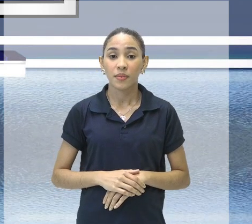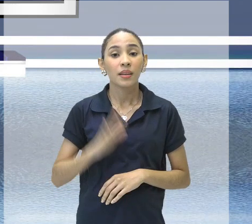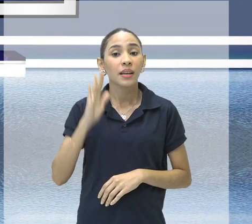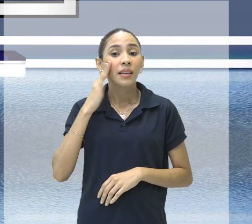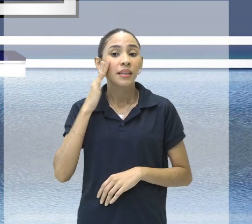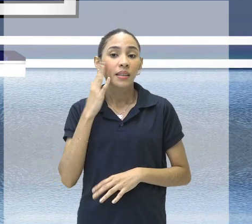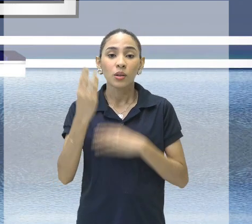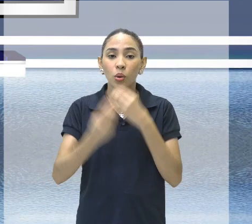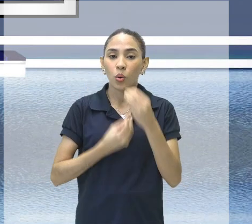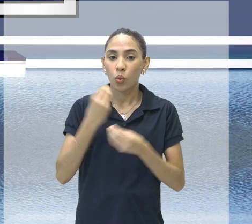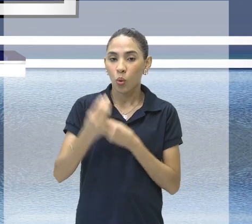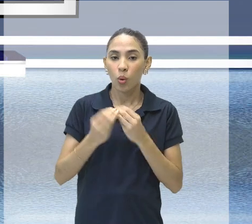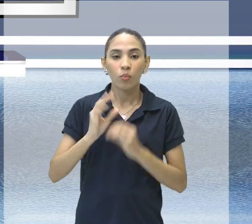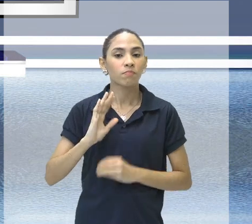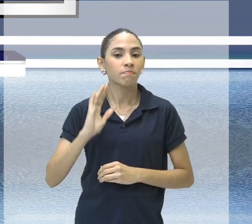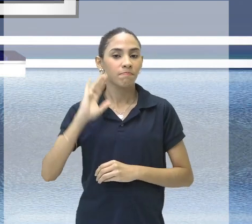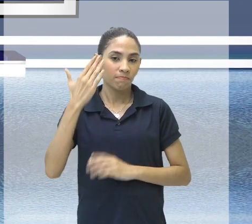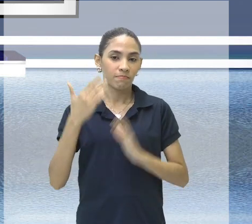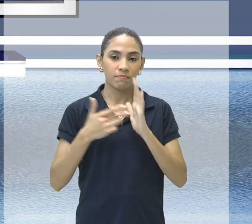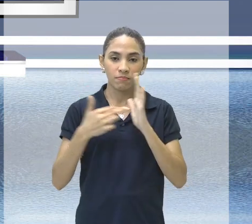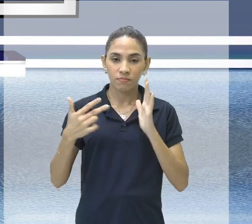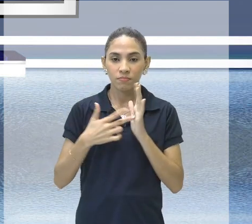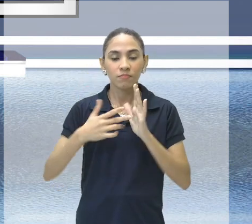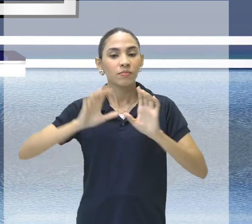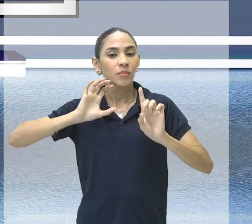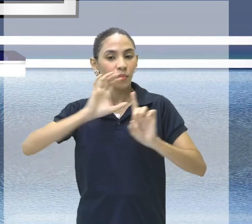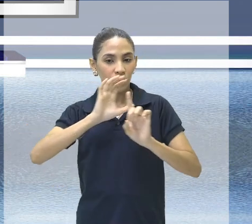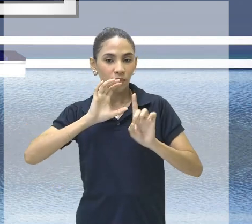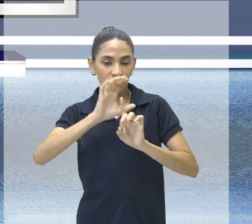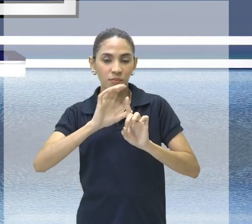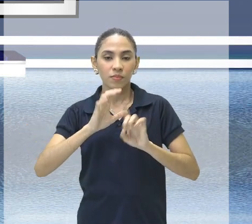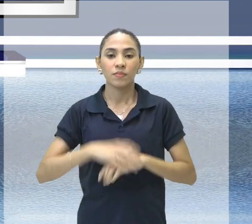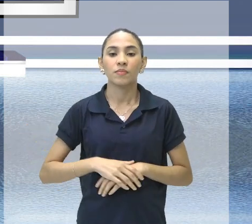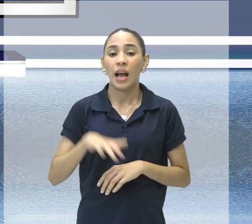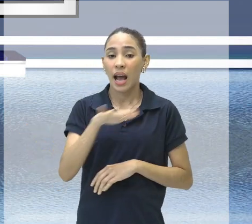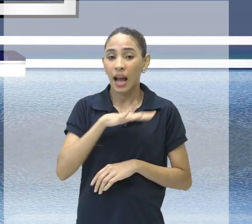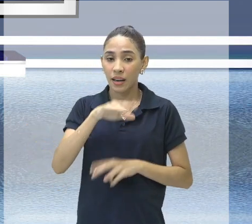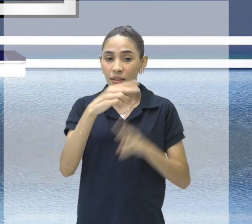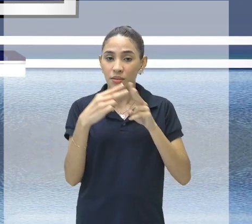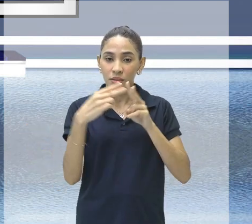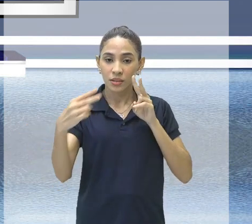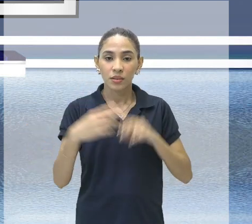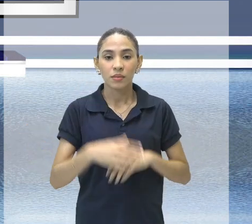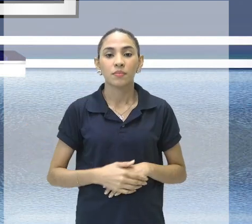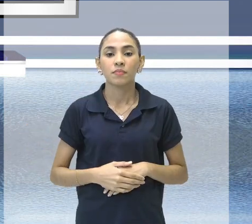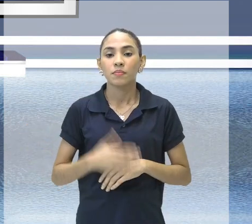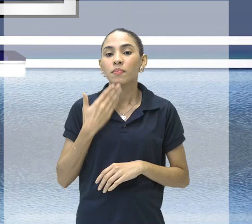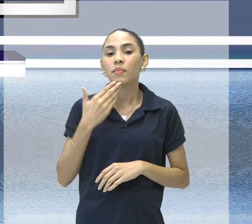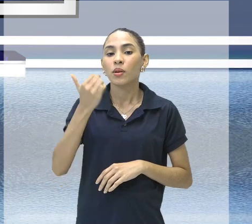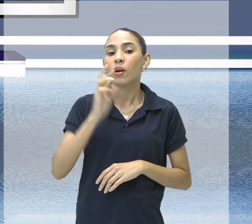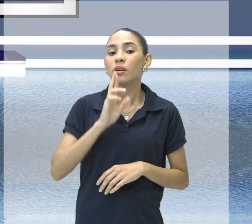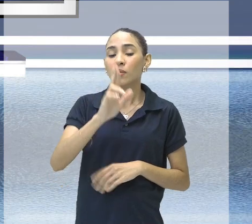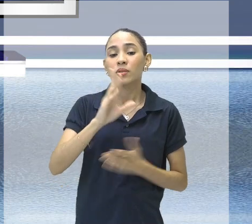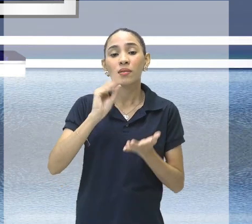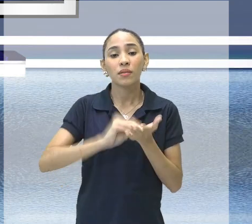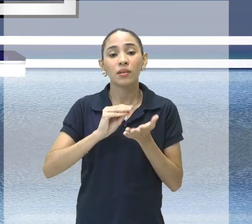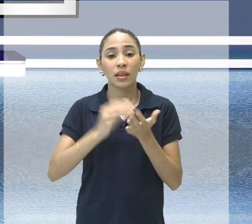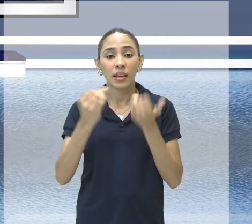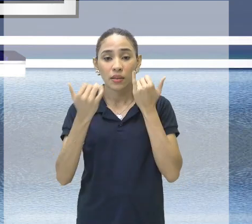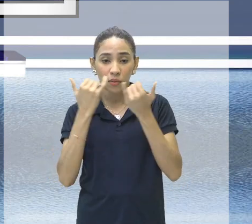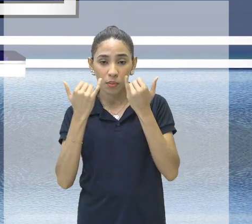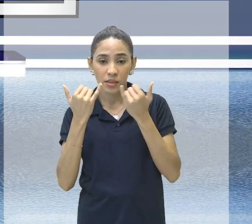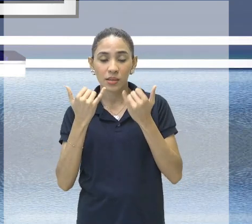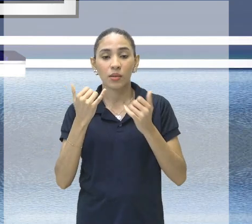Entenda como a nova onda de fake news influencia a guerra digital. Melhor resposta à desinformação é o